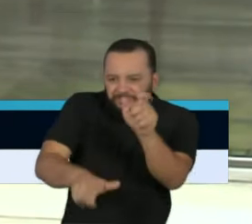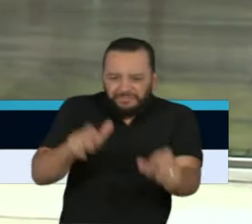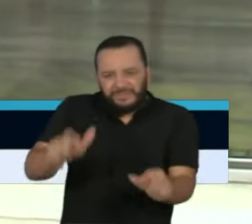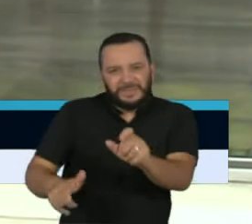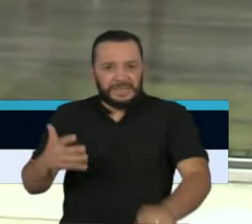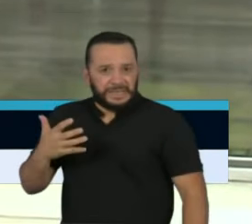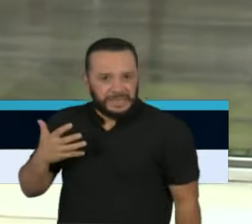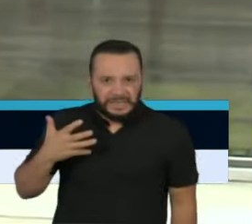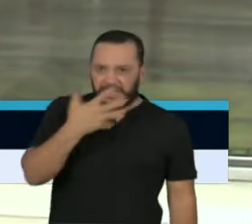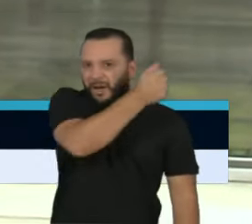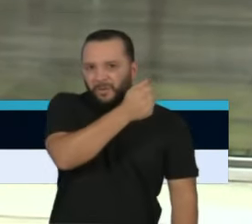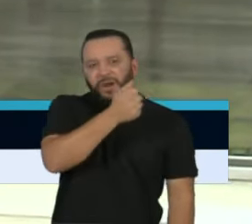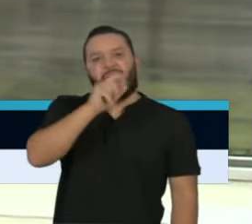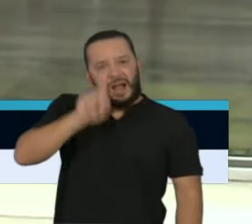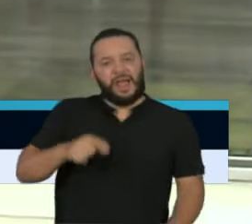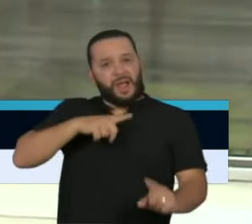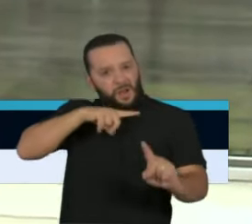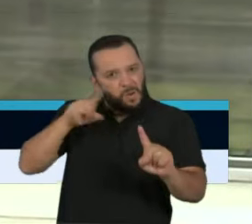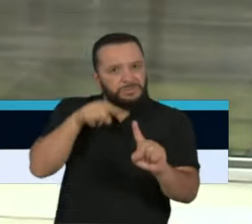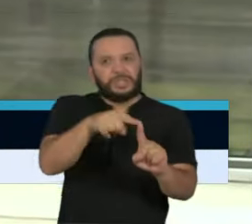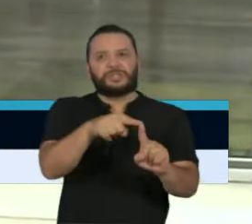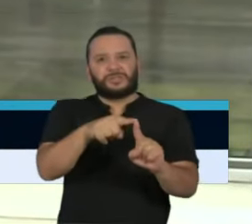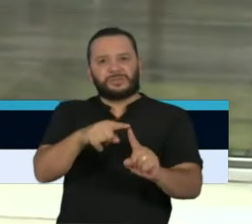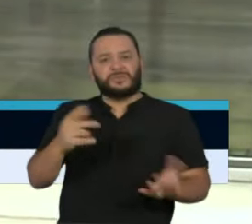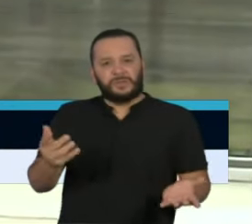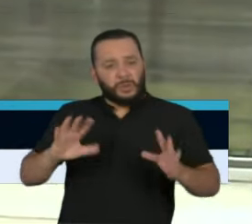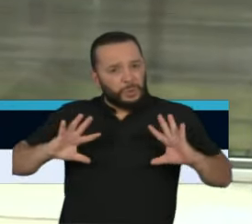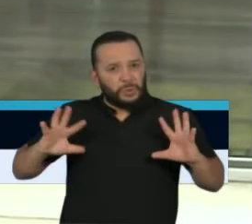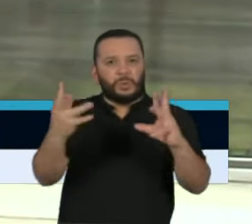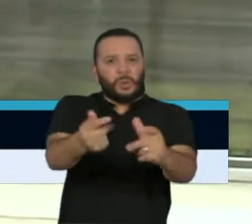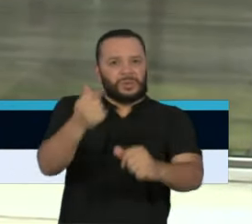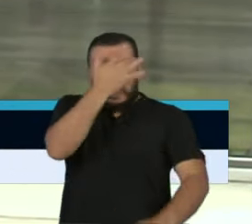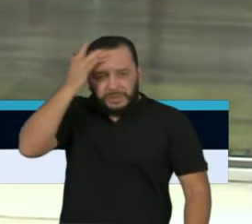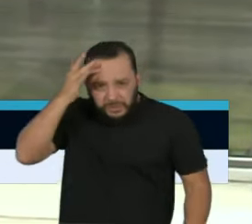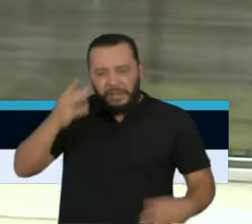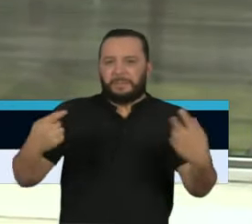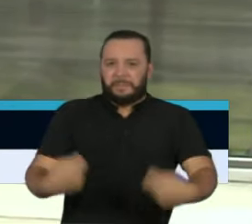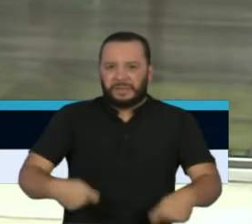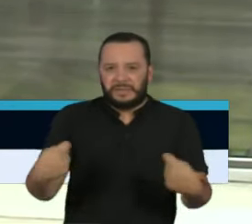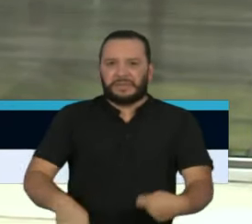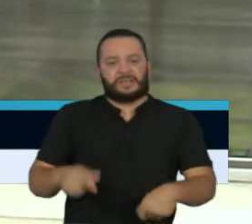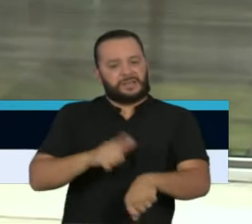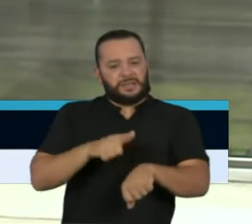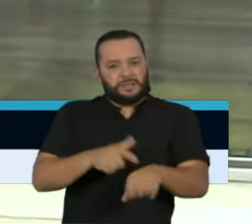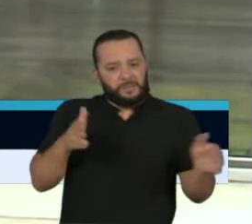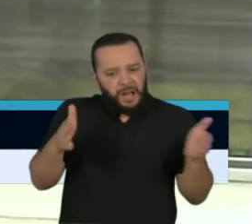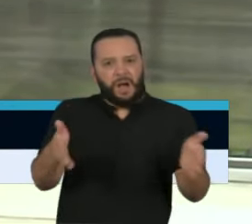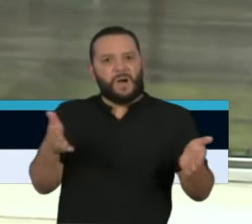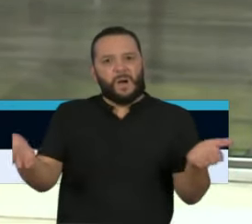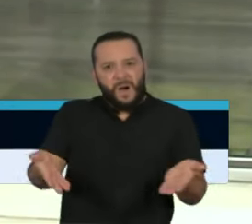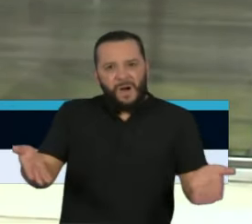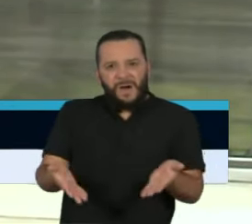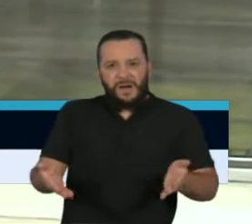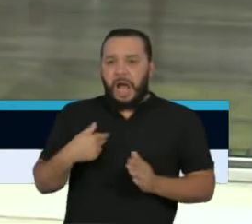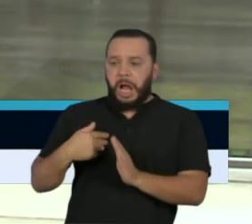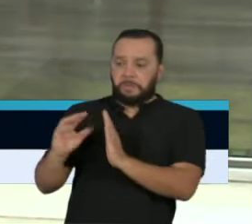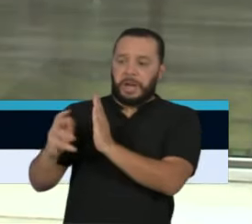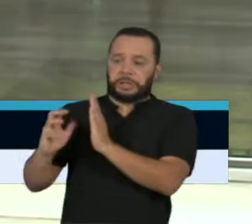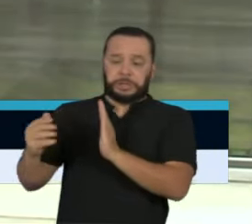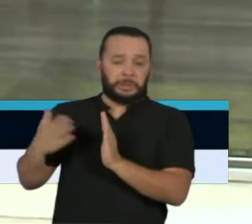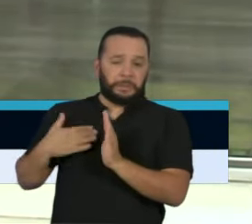Esta é a índole que todas as pessoas devem ter neste momento. Esqueçam